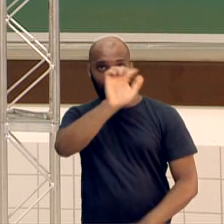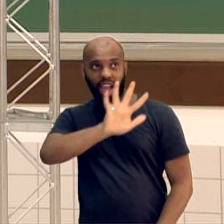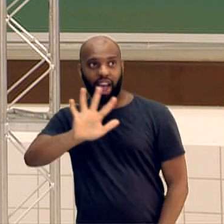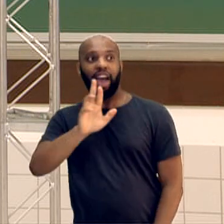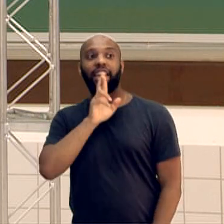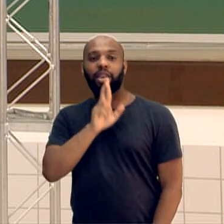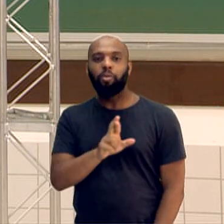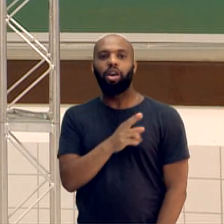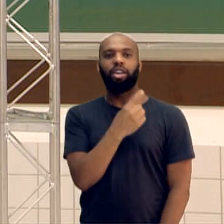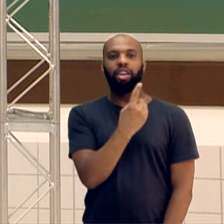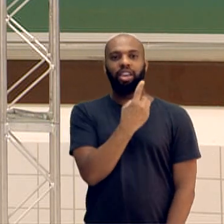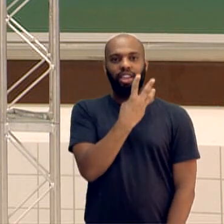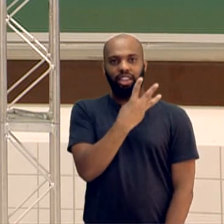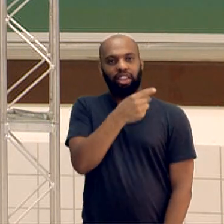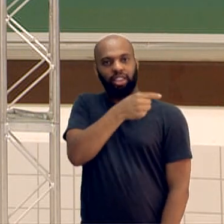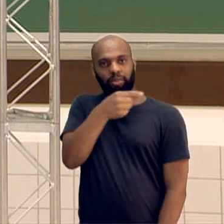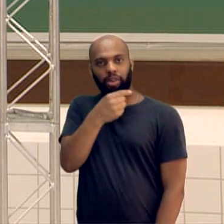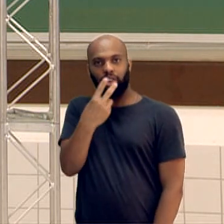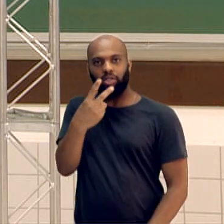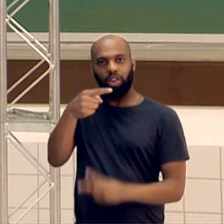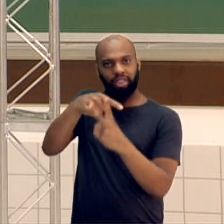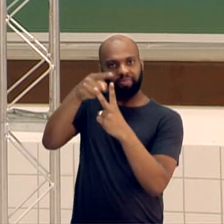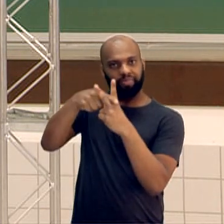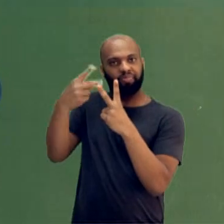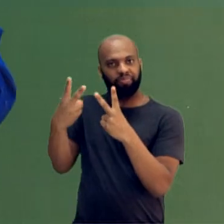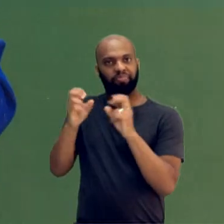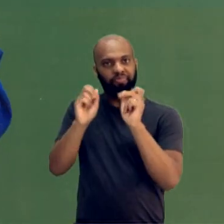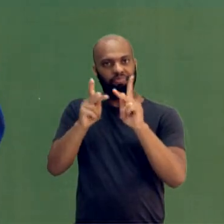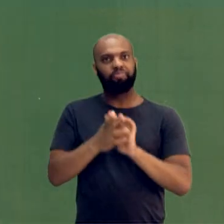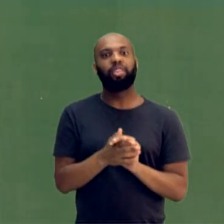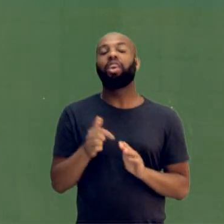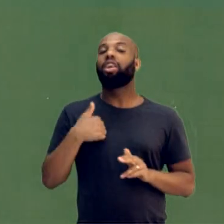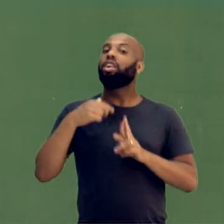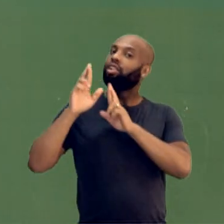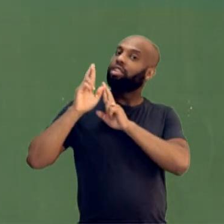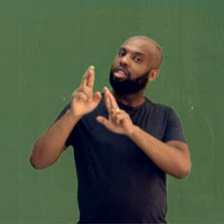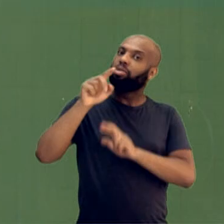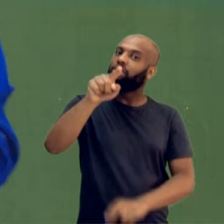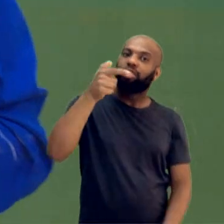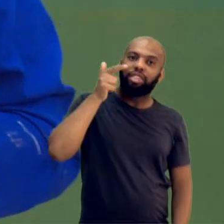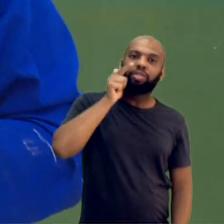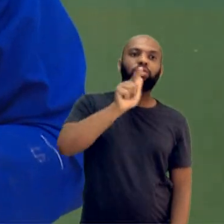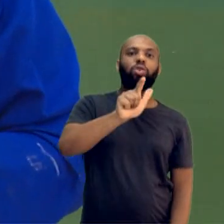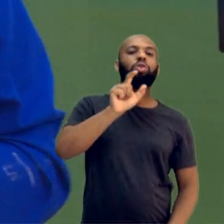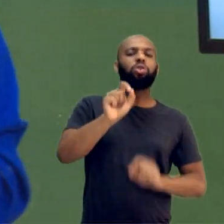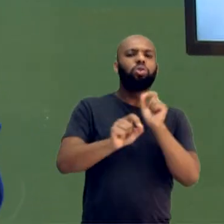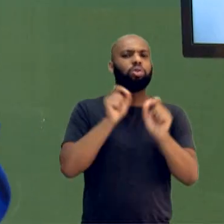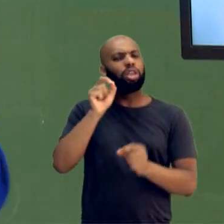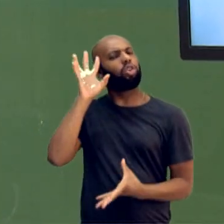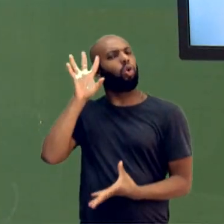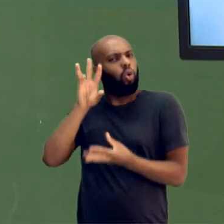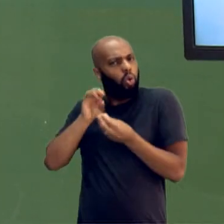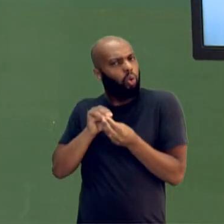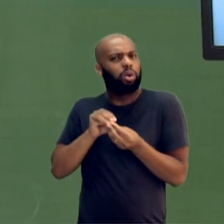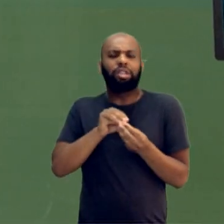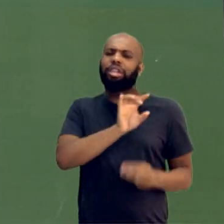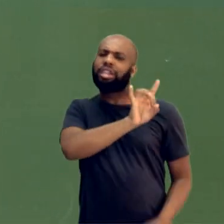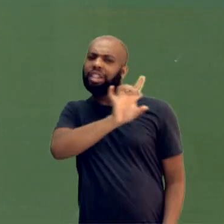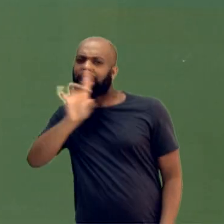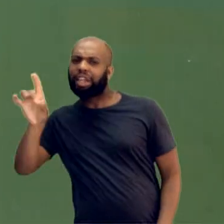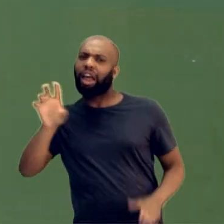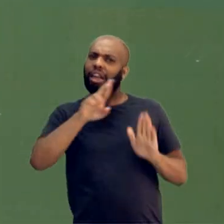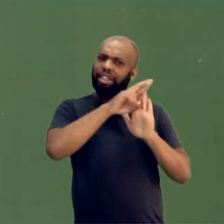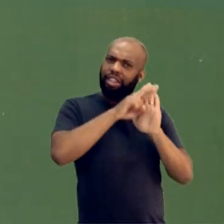2 raiz de 2. Tudo bem? Eu espero que você tenha entendido cada